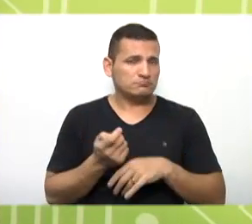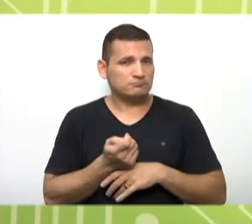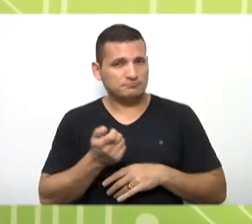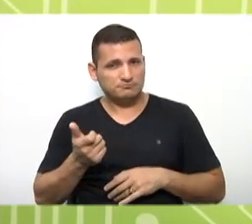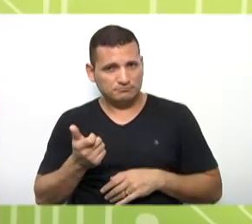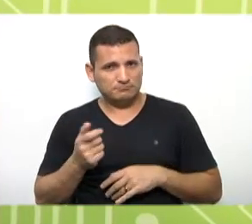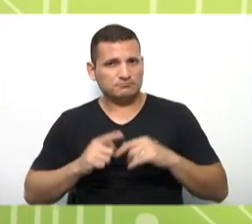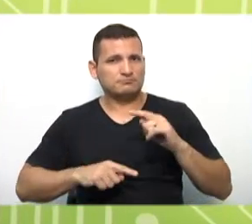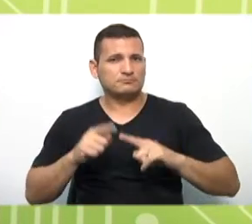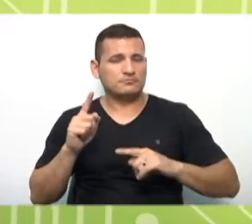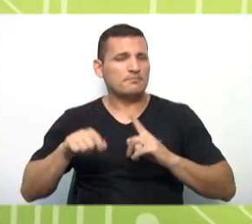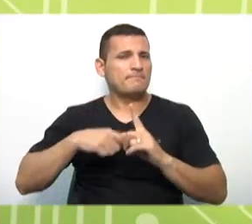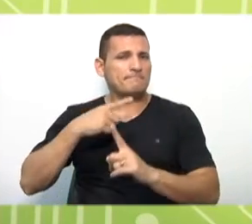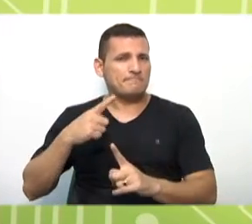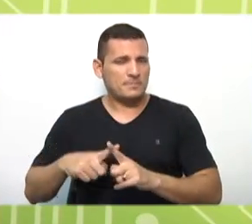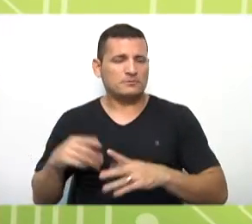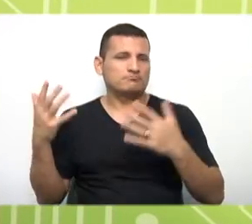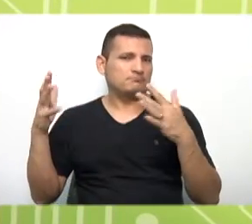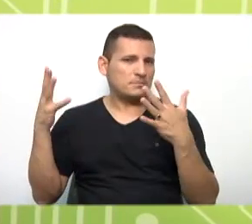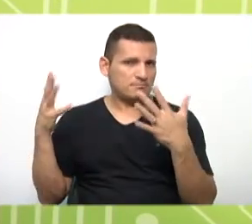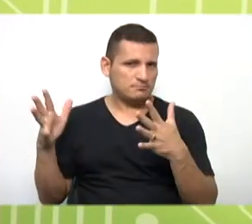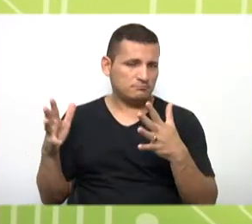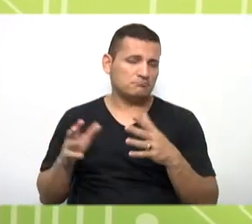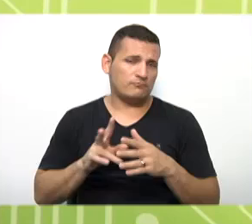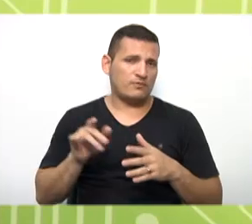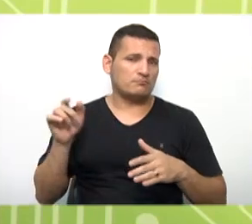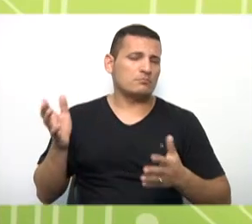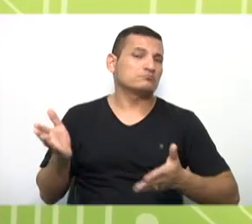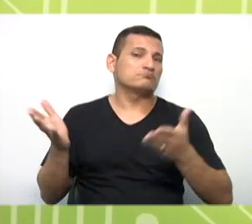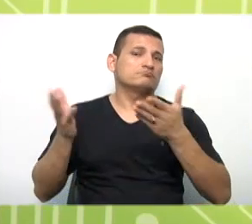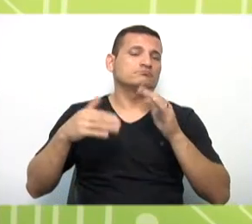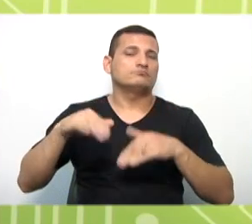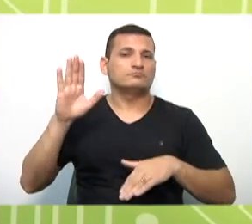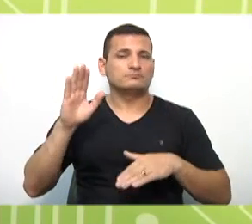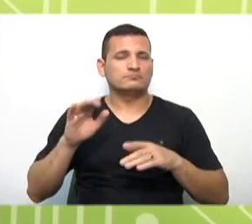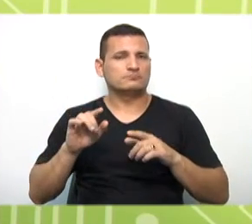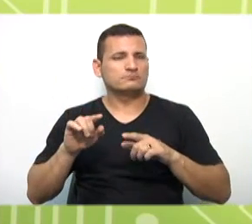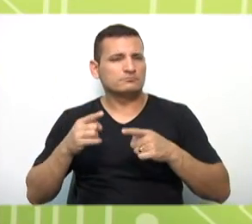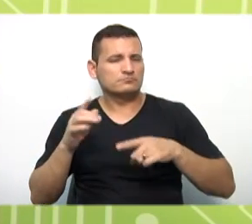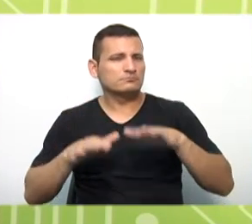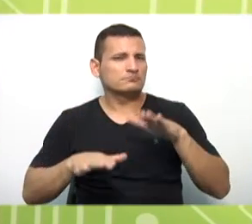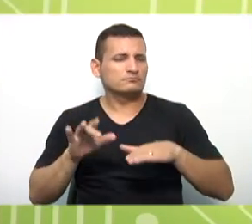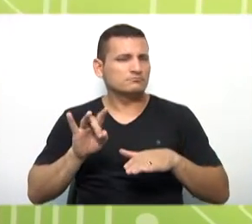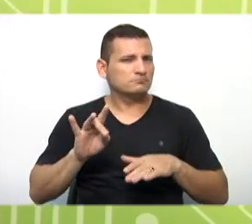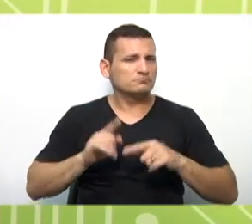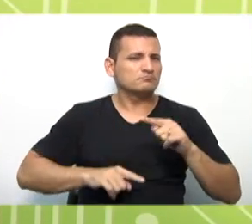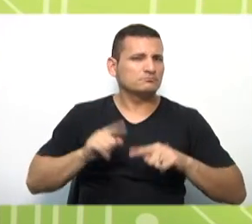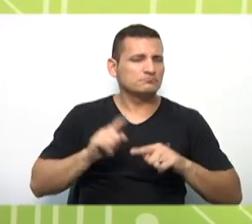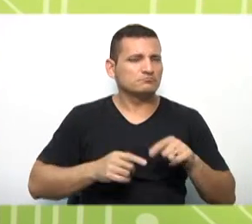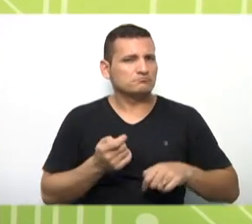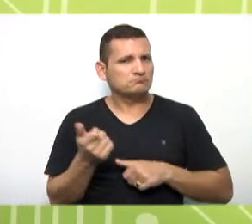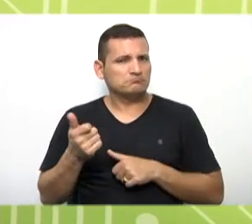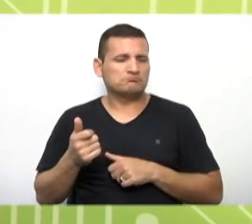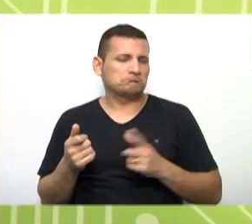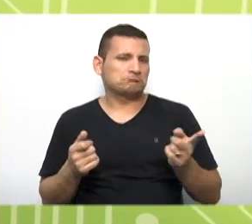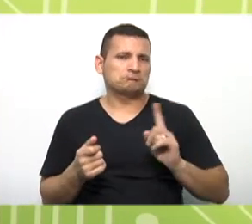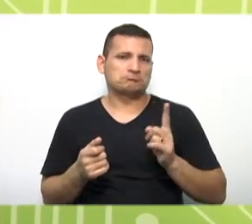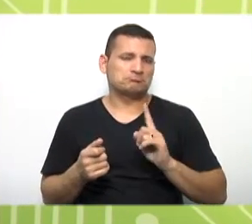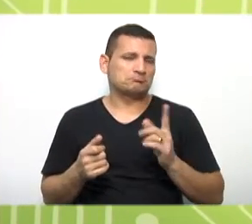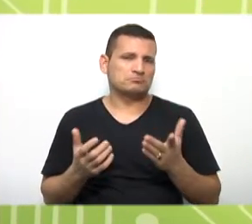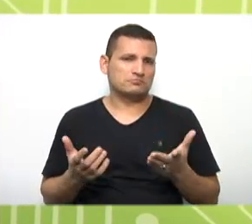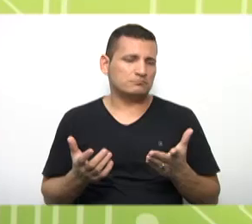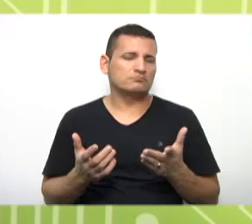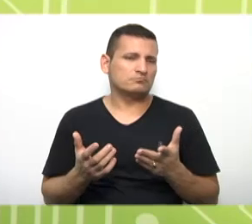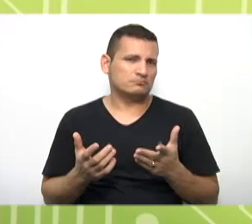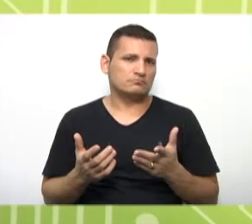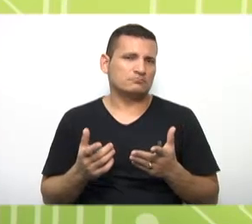recompensa material, aí talvez vai motivá-lo mais, mas às vezes só a recompensa material não vai